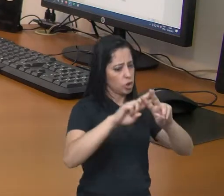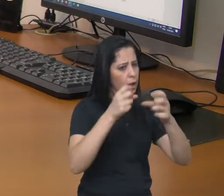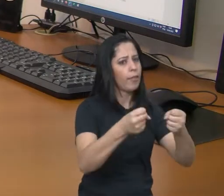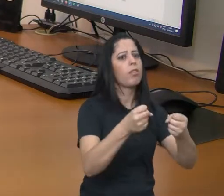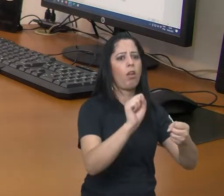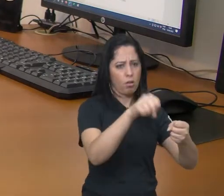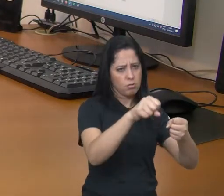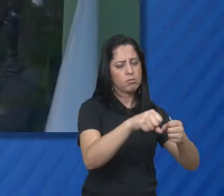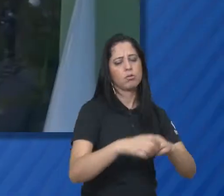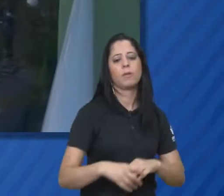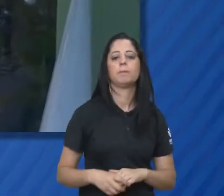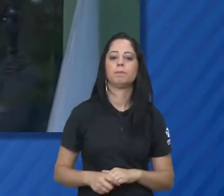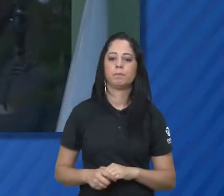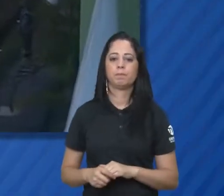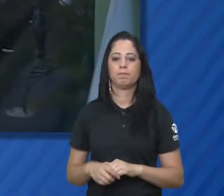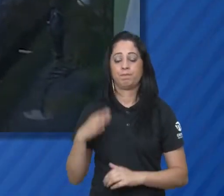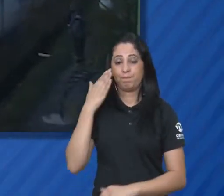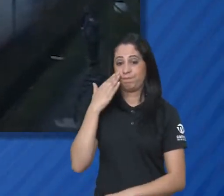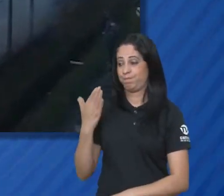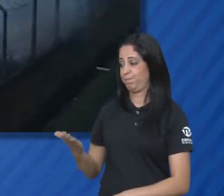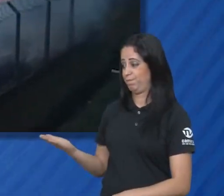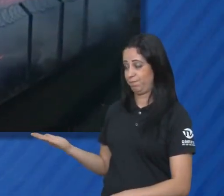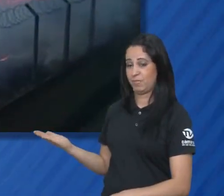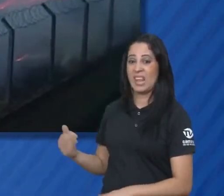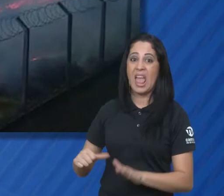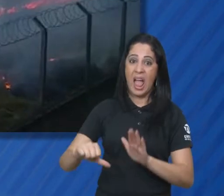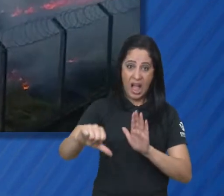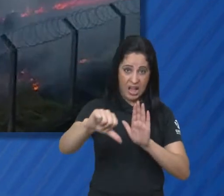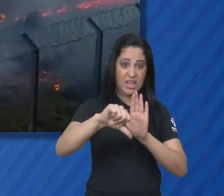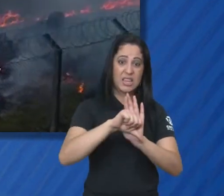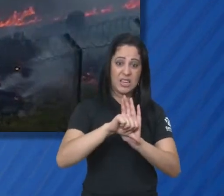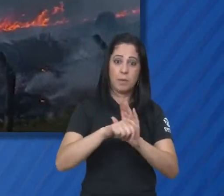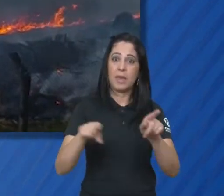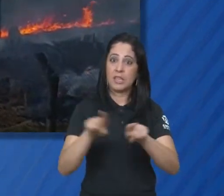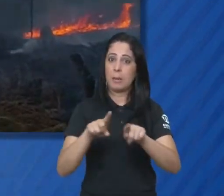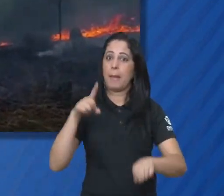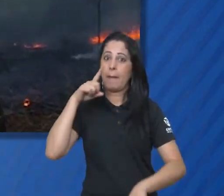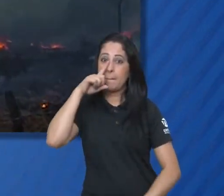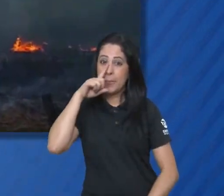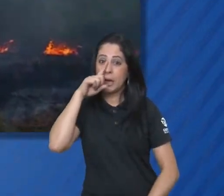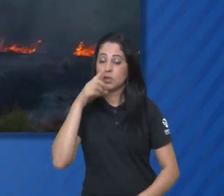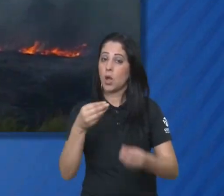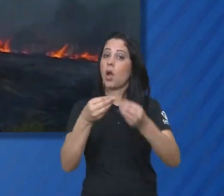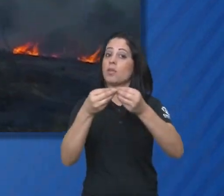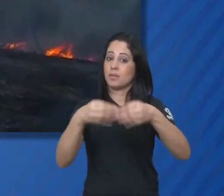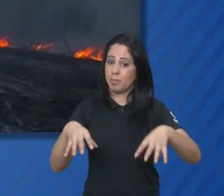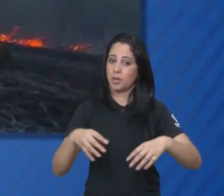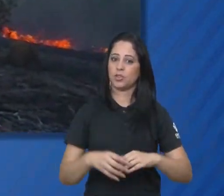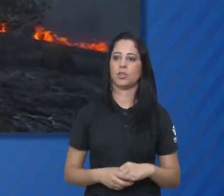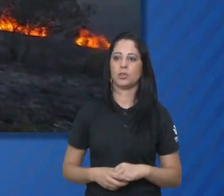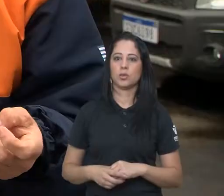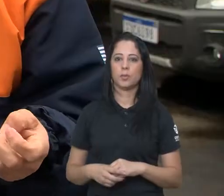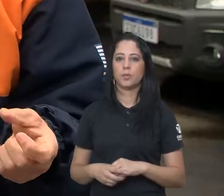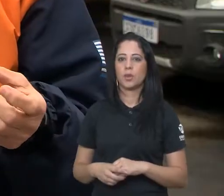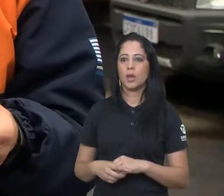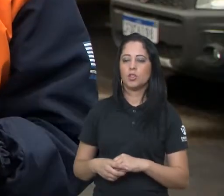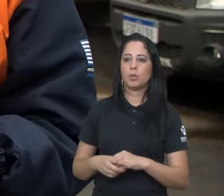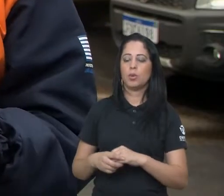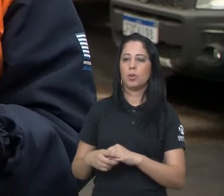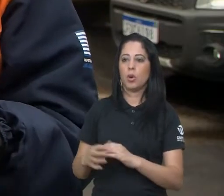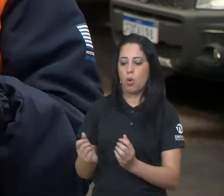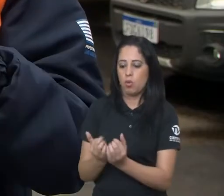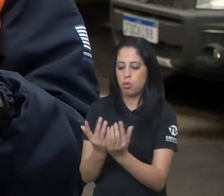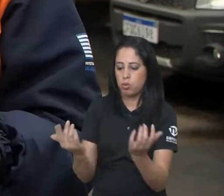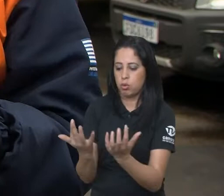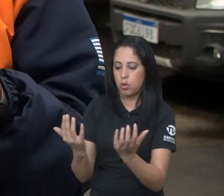sujeito à detenção. As queimadas, além de serem crime, são extremamente perigosas e prejudiciais. Toda a